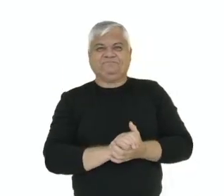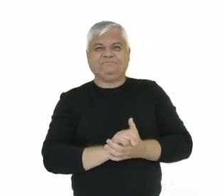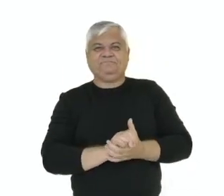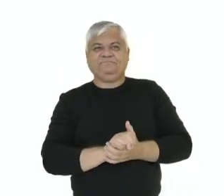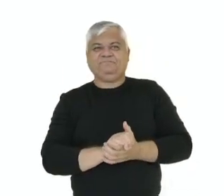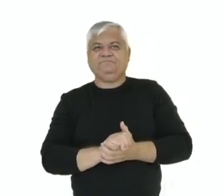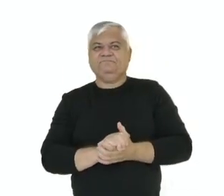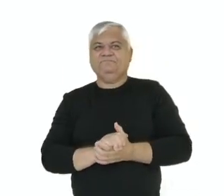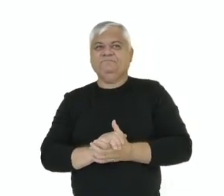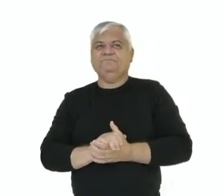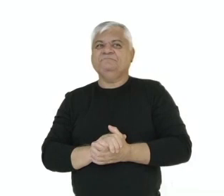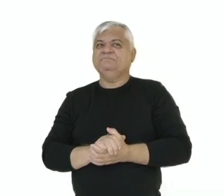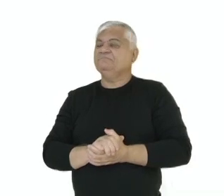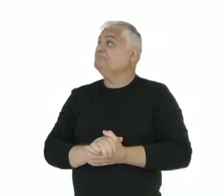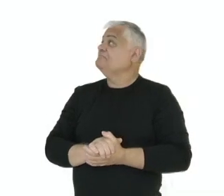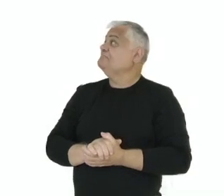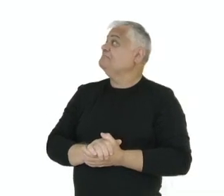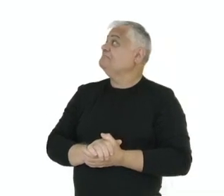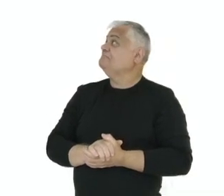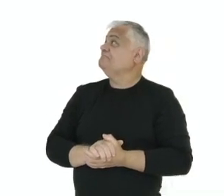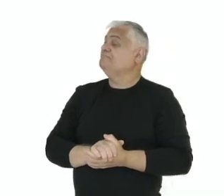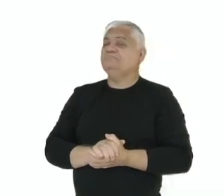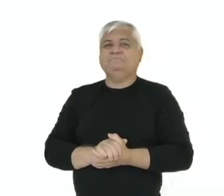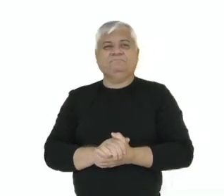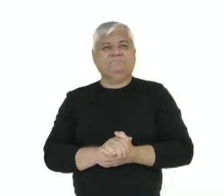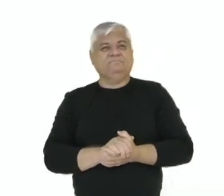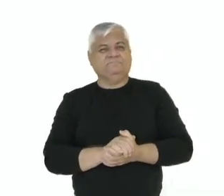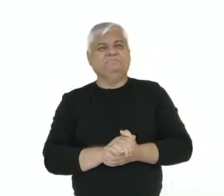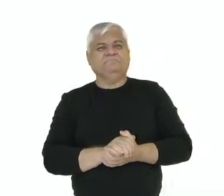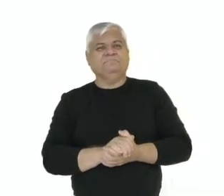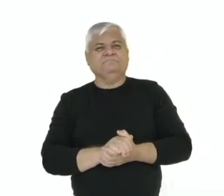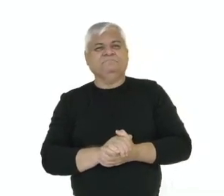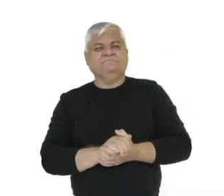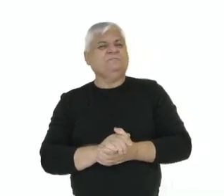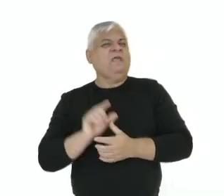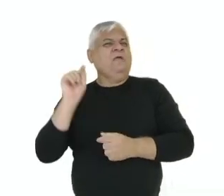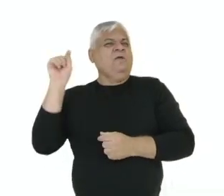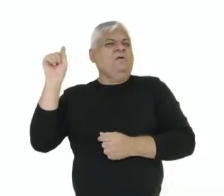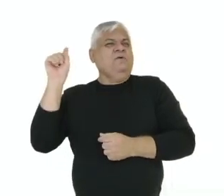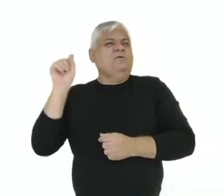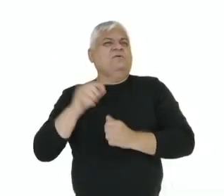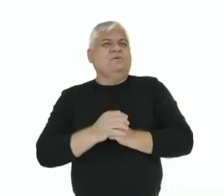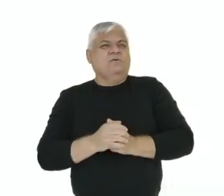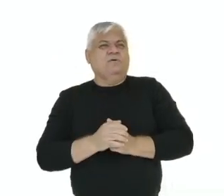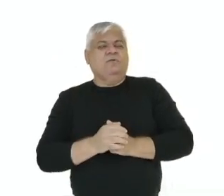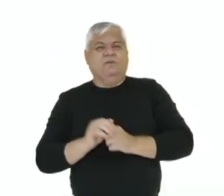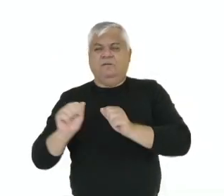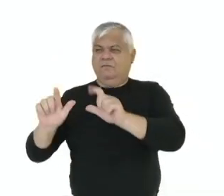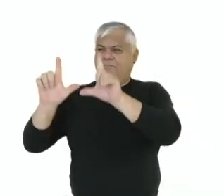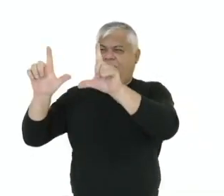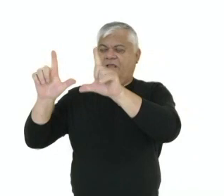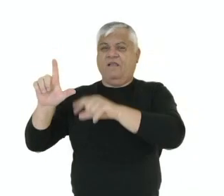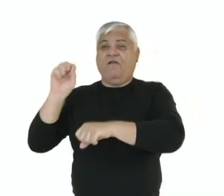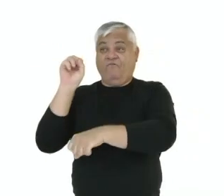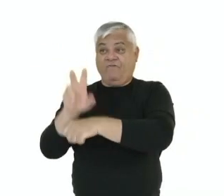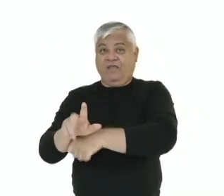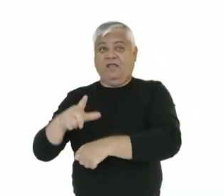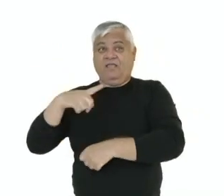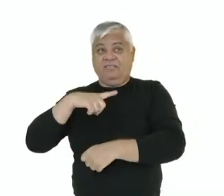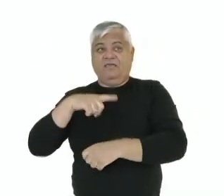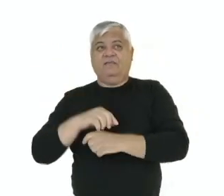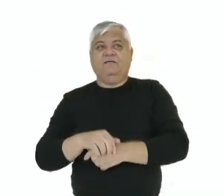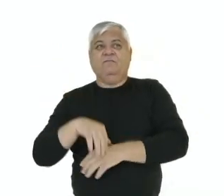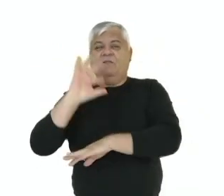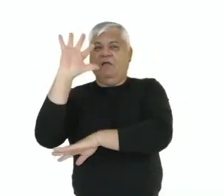Emprego no Brasil é uma miragem. E aí ele tem vagas. Nós observamos aqui uma